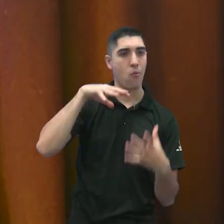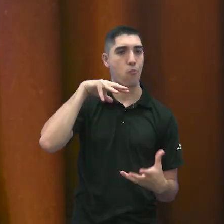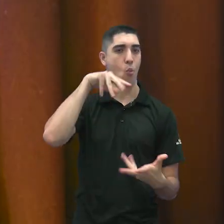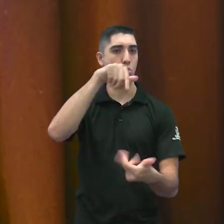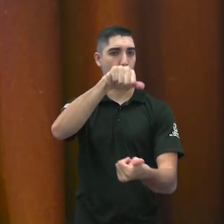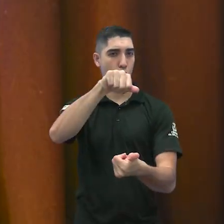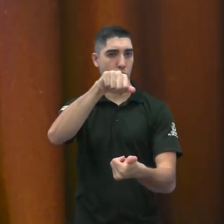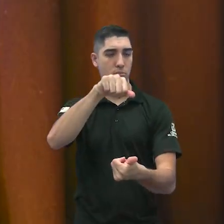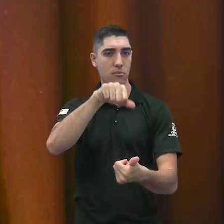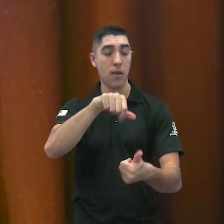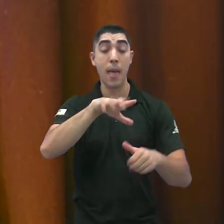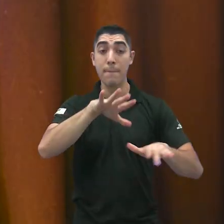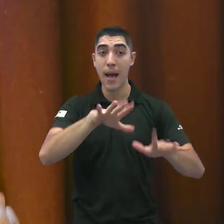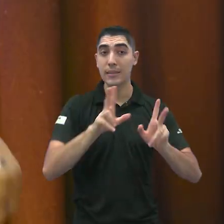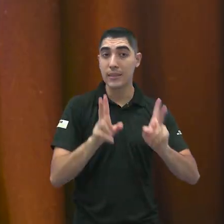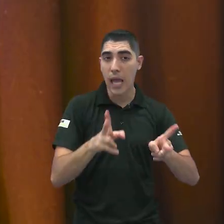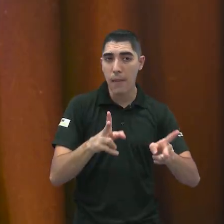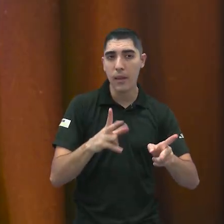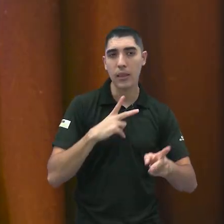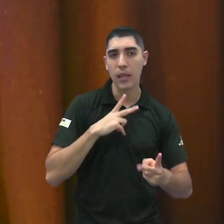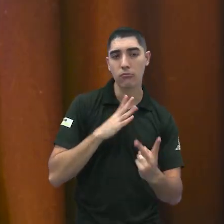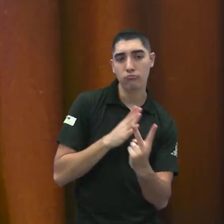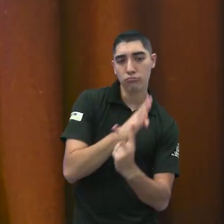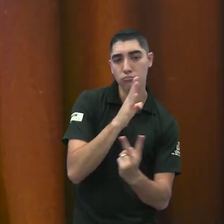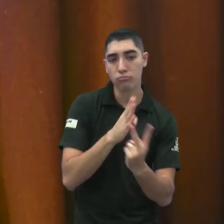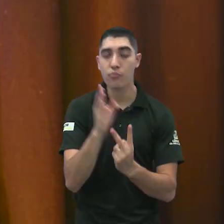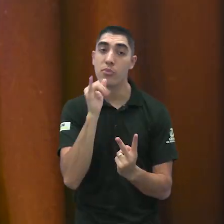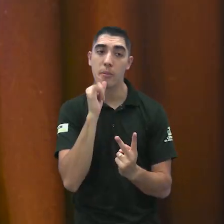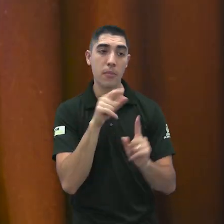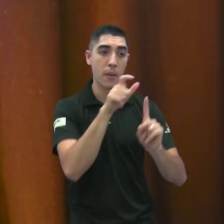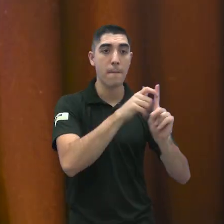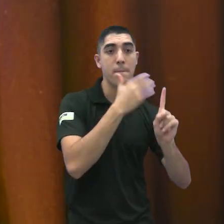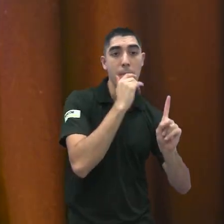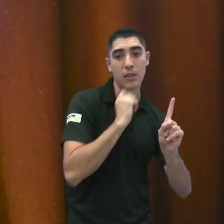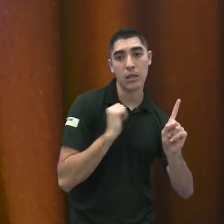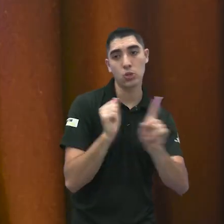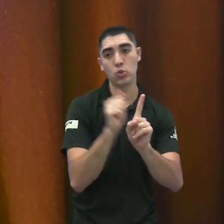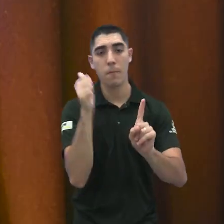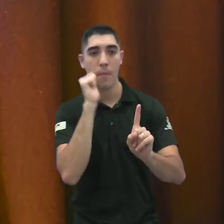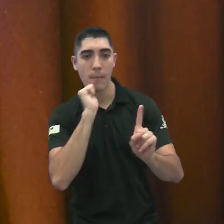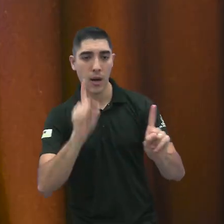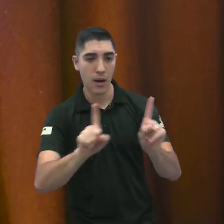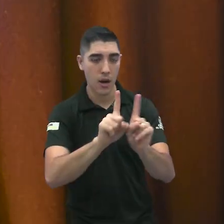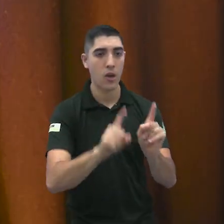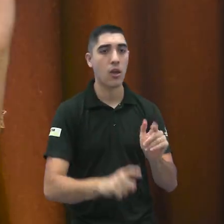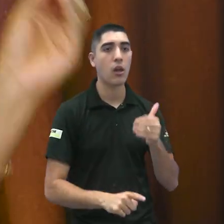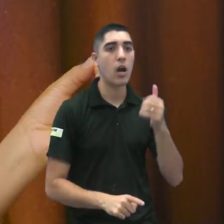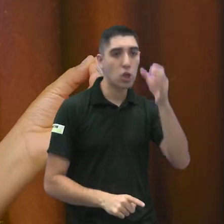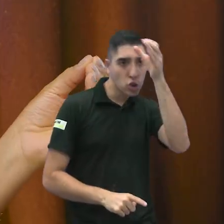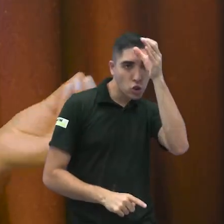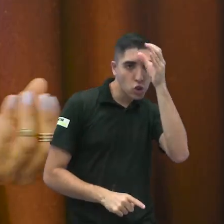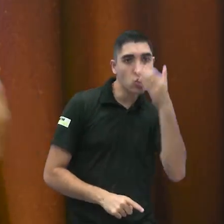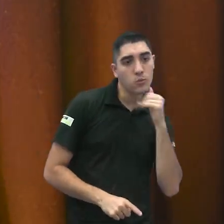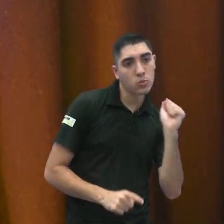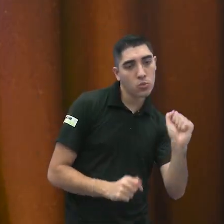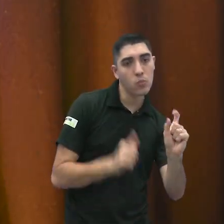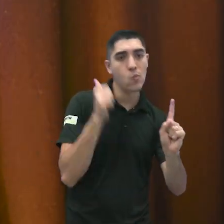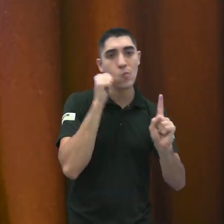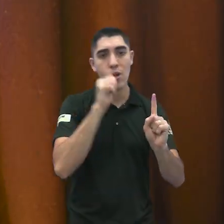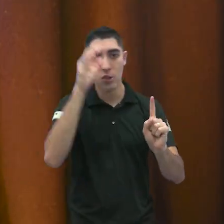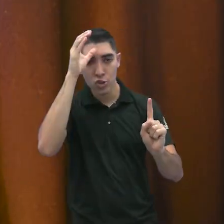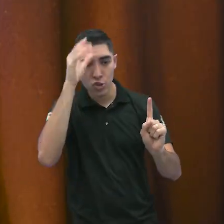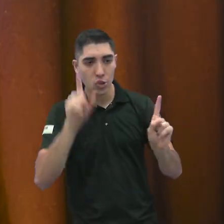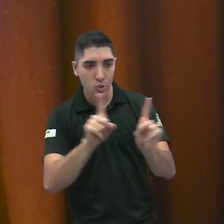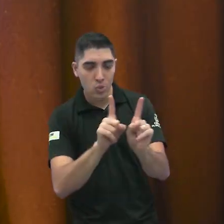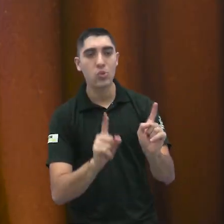pares. Então, o que é isso? Ela percebe que o papai tem a mamãe, o titio tem a titia, o vovô tem a vovó, e ela está sozinha